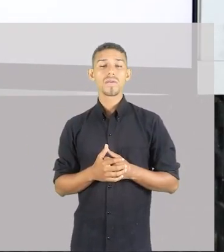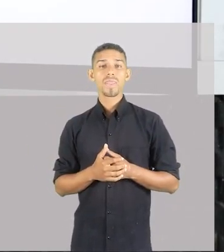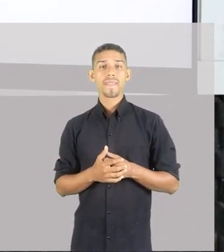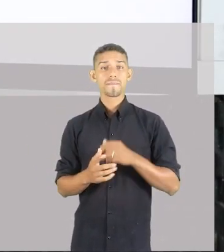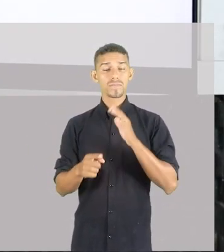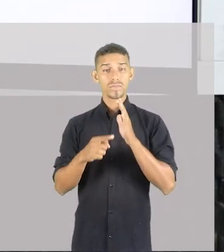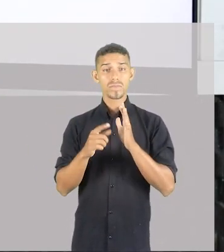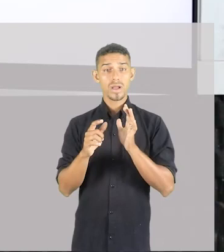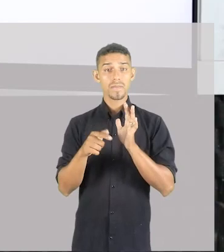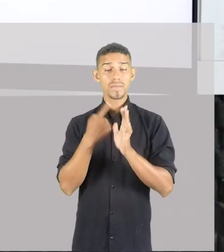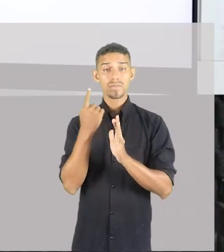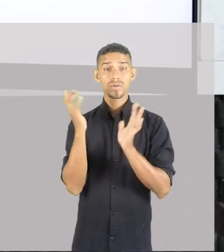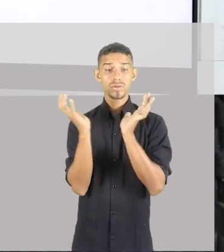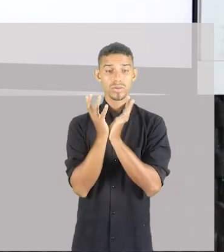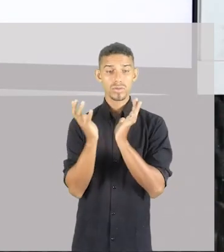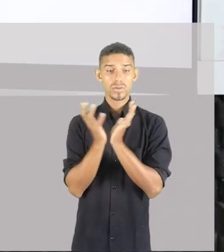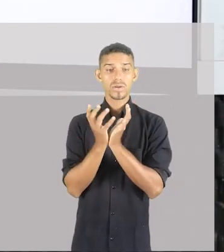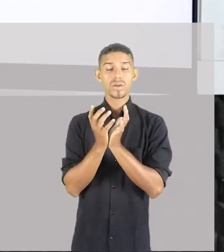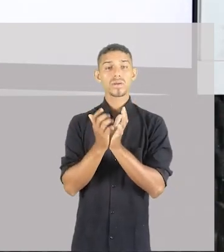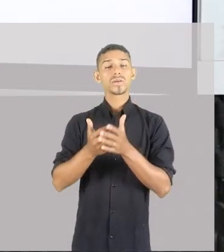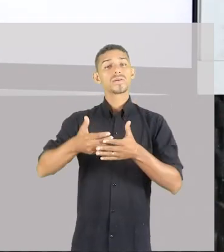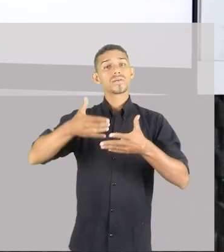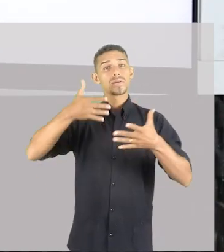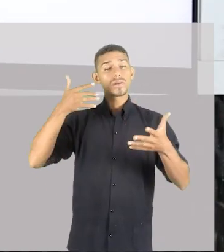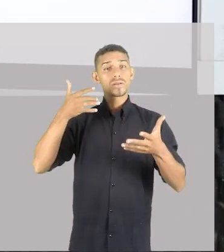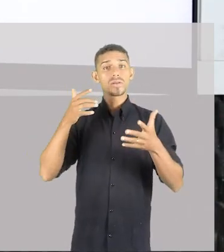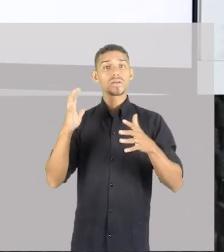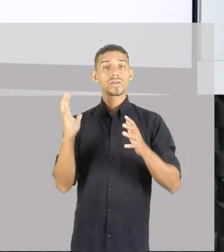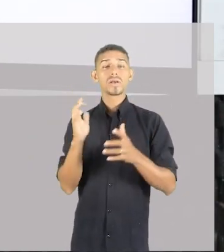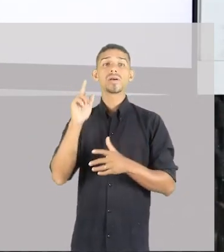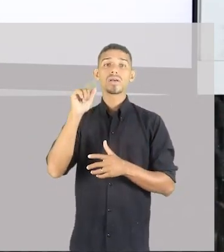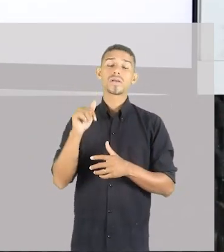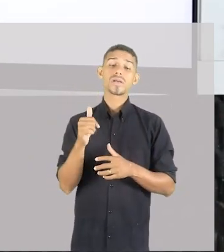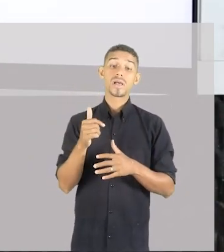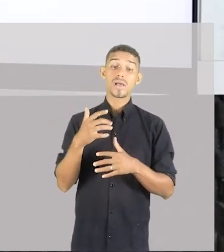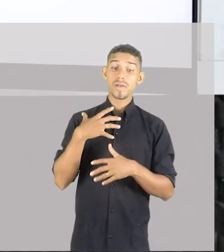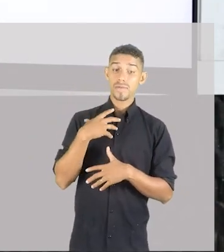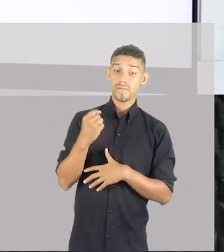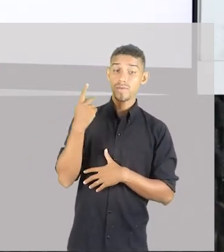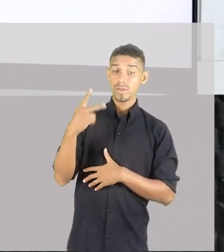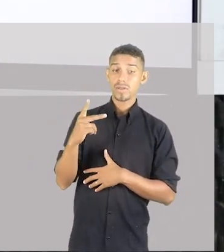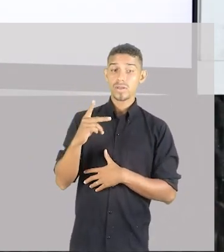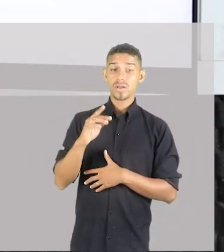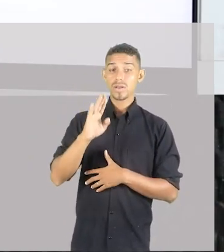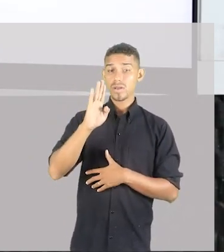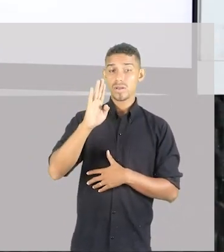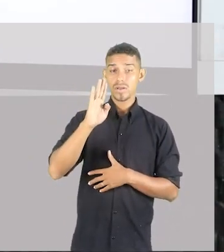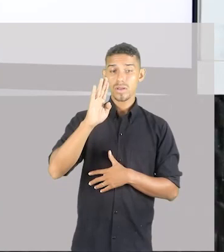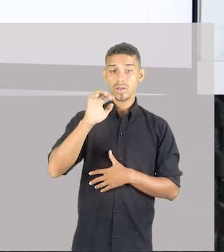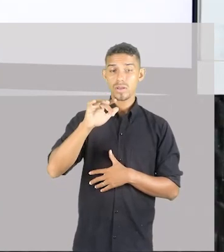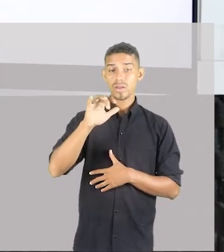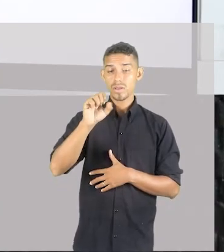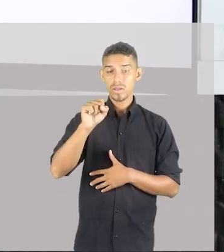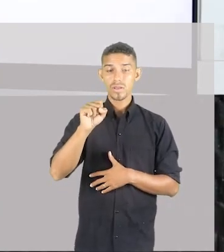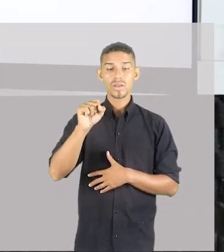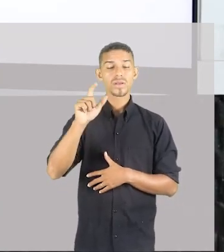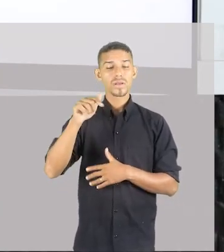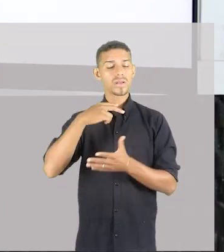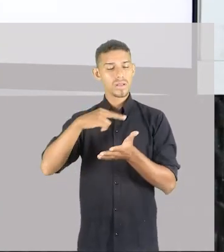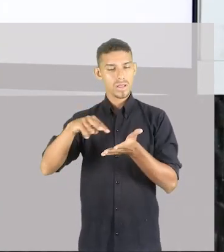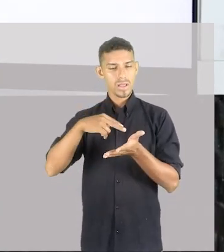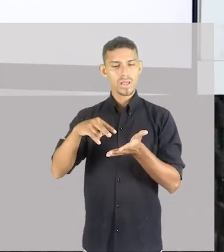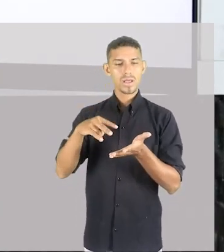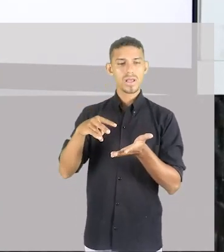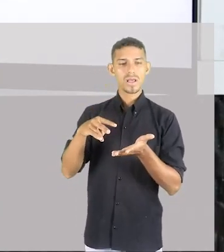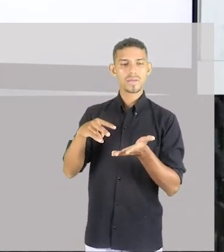o primeiro grupo profissional de street dance da história ou seja as street dance elas são filhas do break dance que é a primeira forma estabelecida que